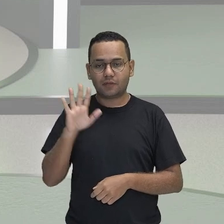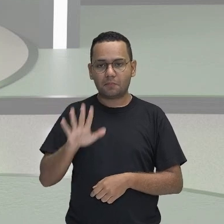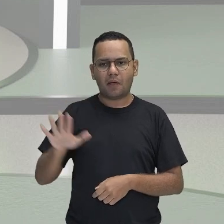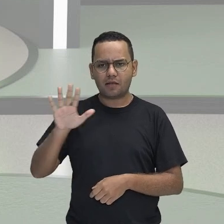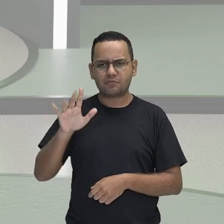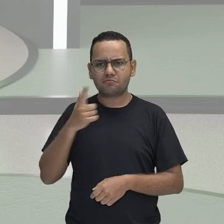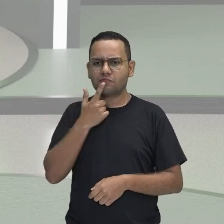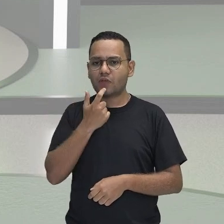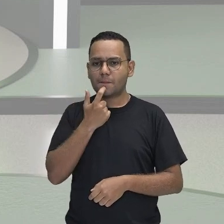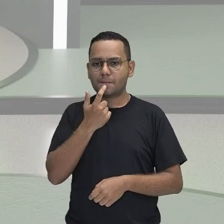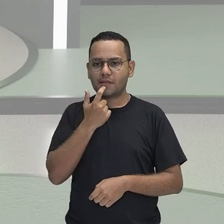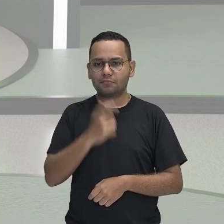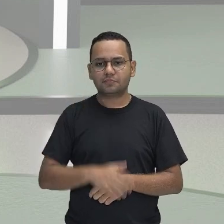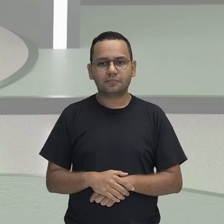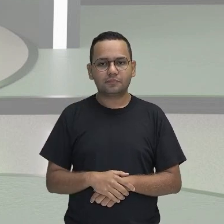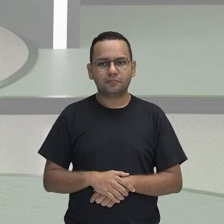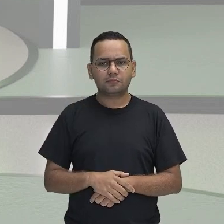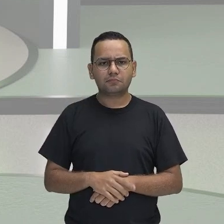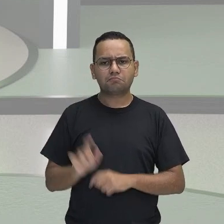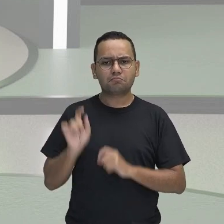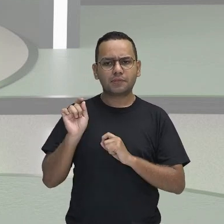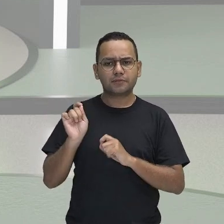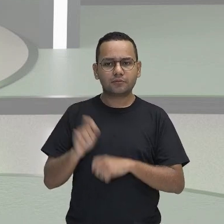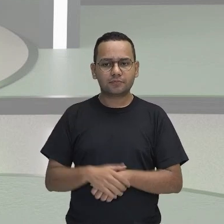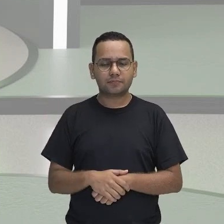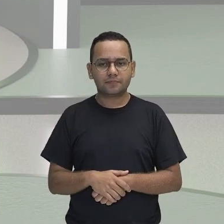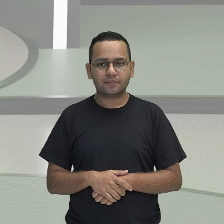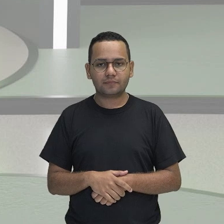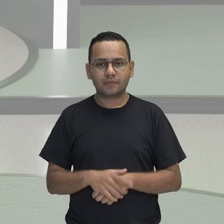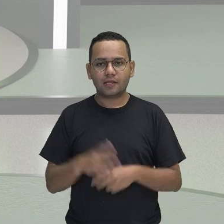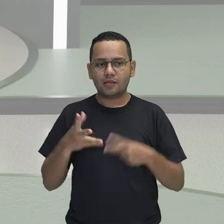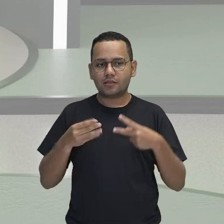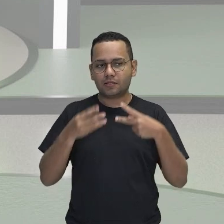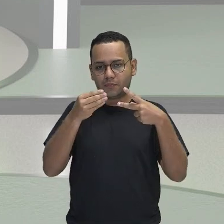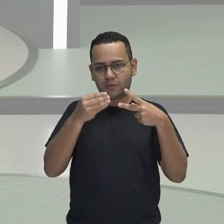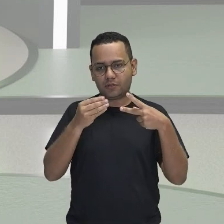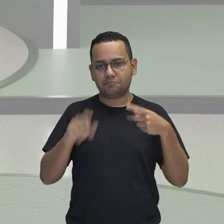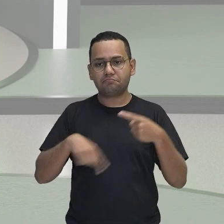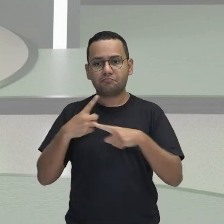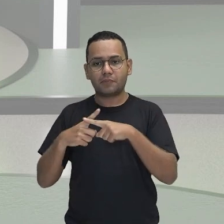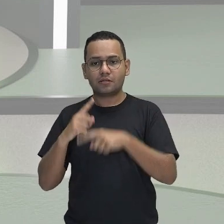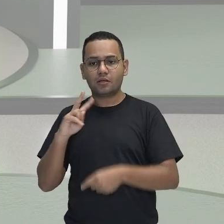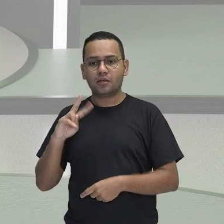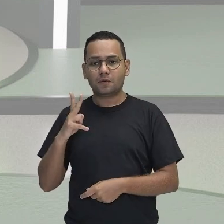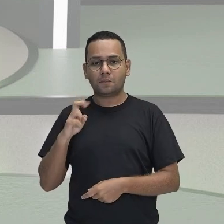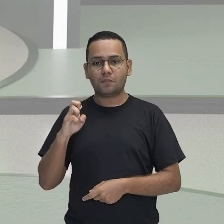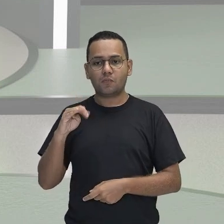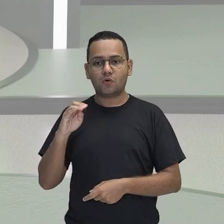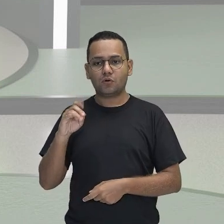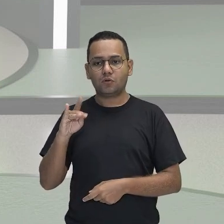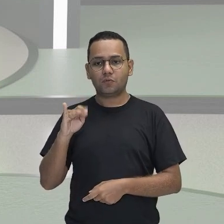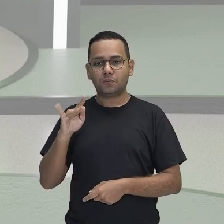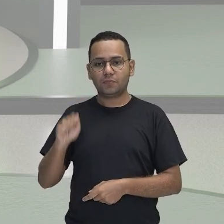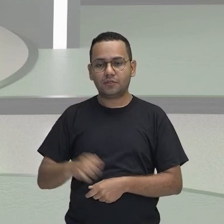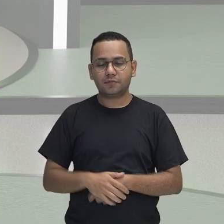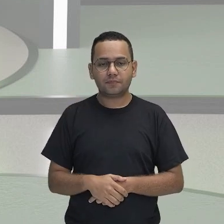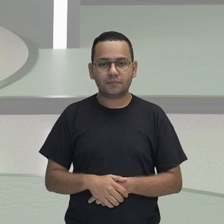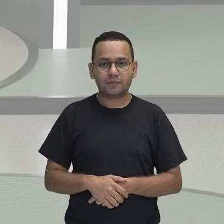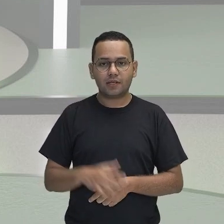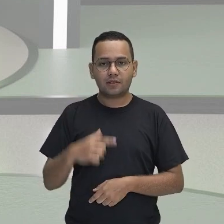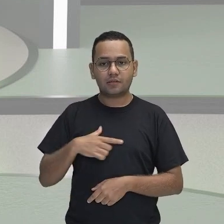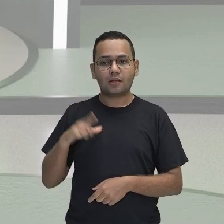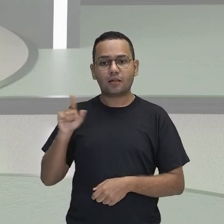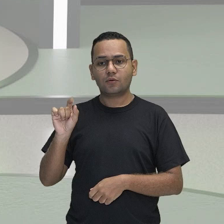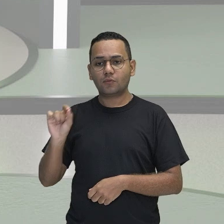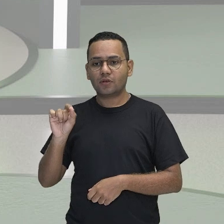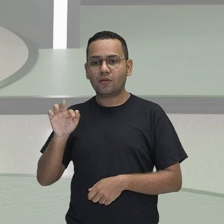Isso é devido ao quê? A proteína hemoglobina, que é rica em